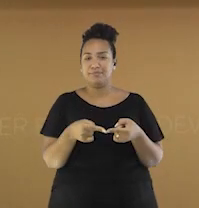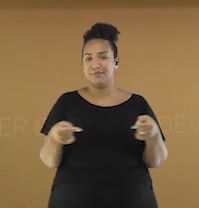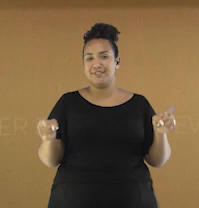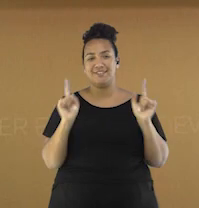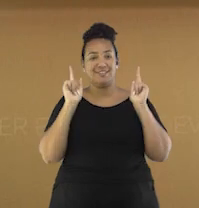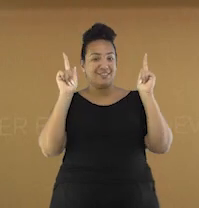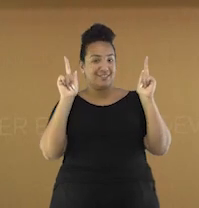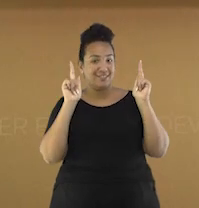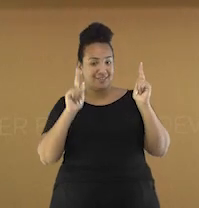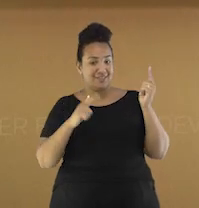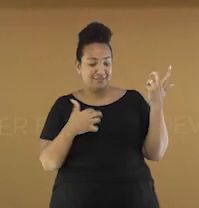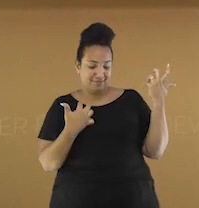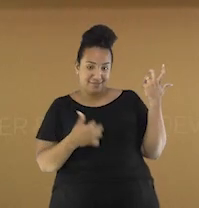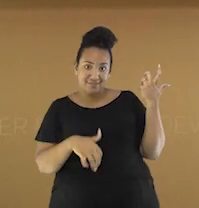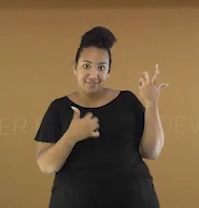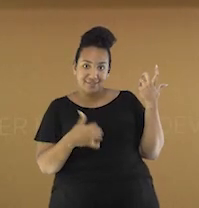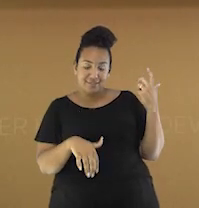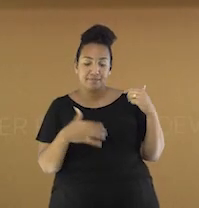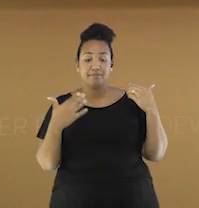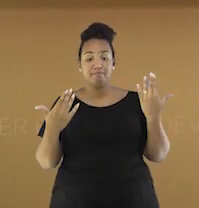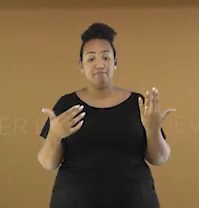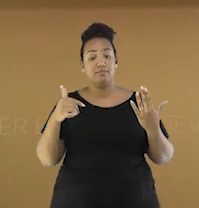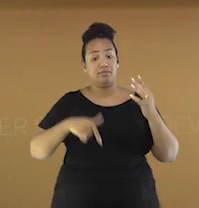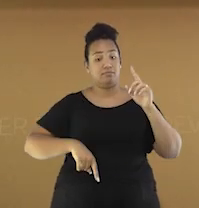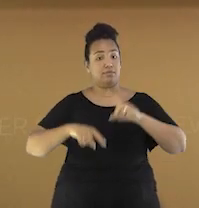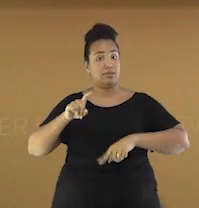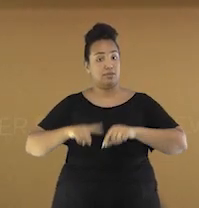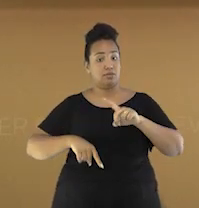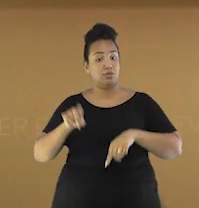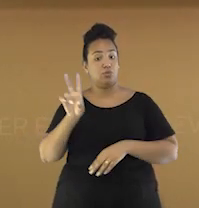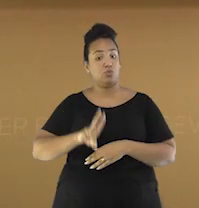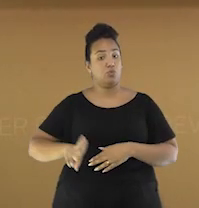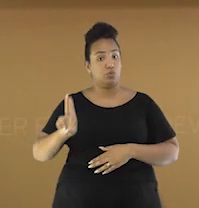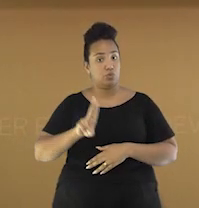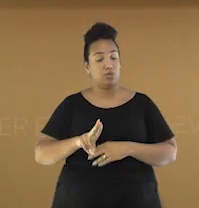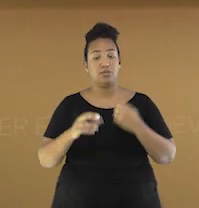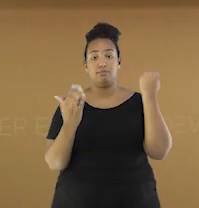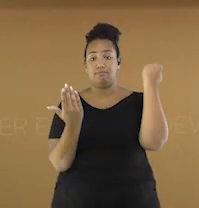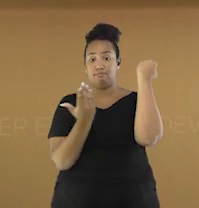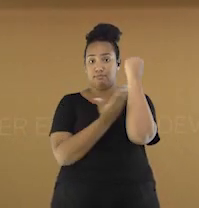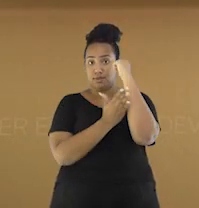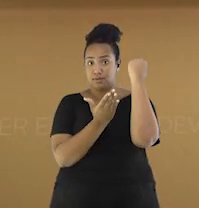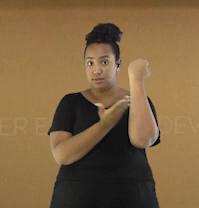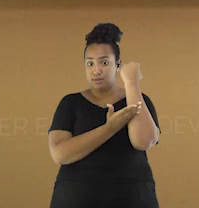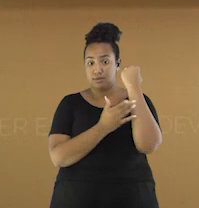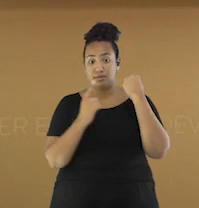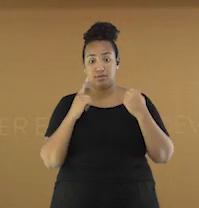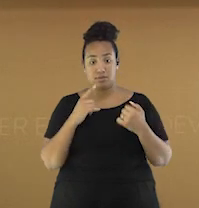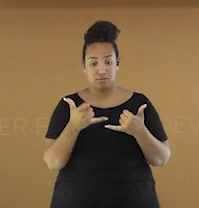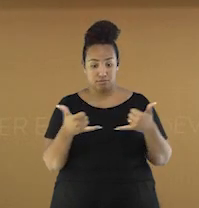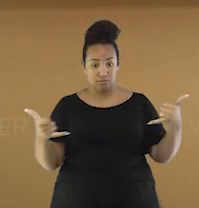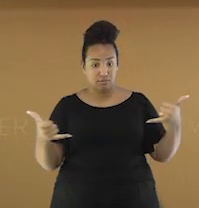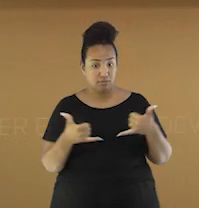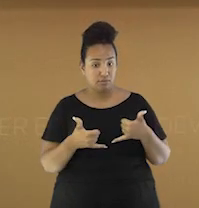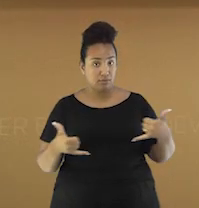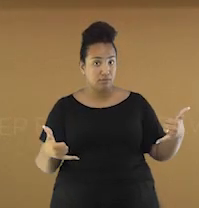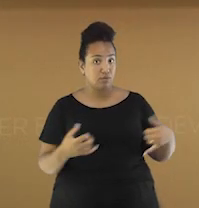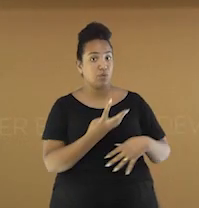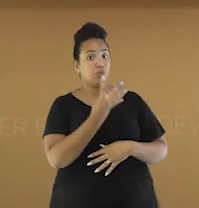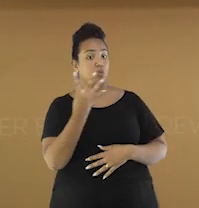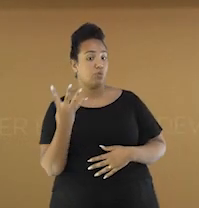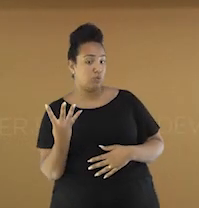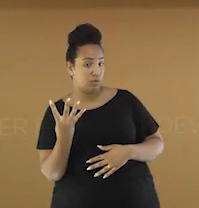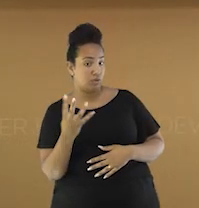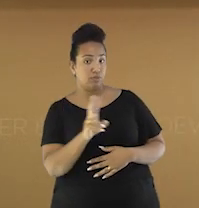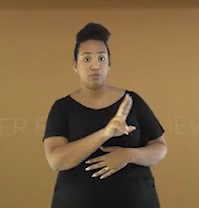musical. Ele normalmente é feito de madeira e possui quatro cordas. Esse nome ukulele ou ukulele